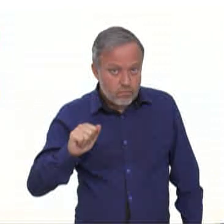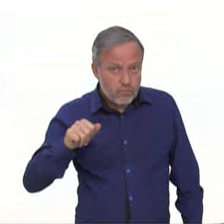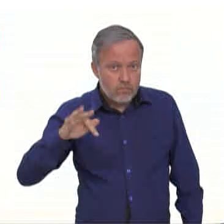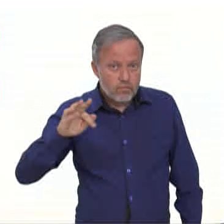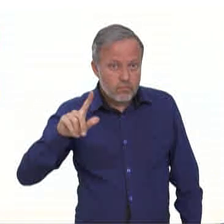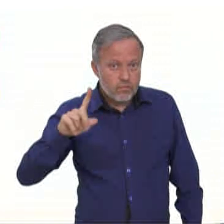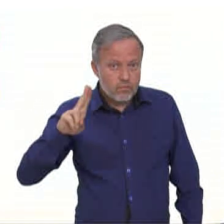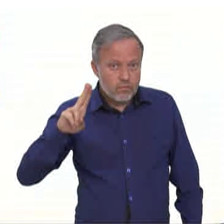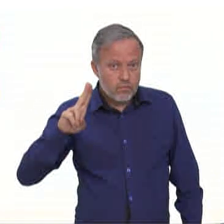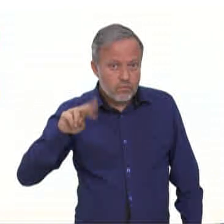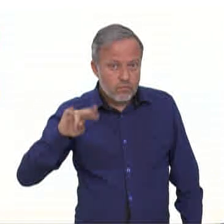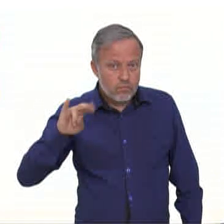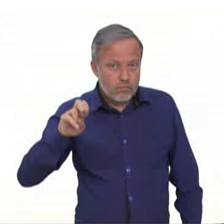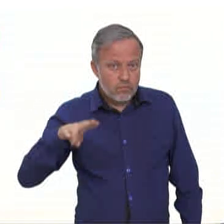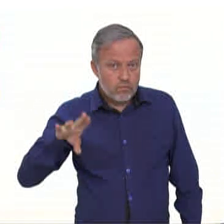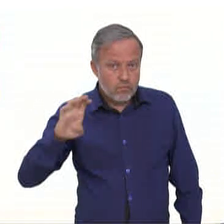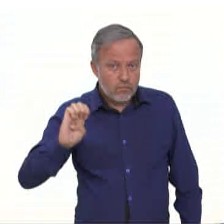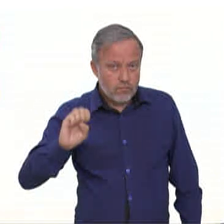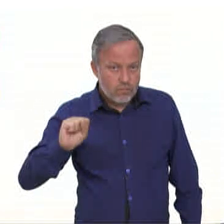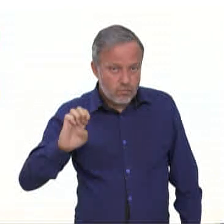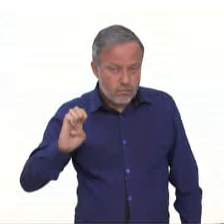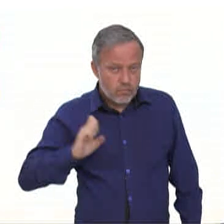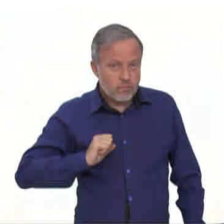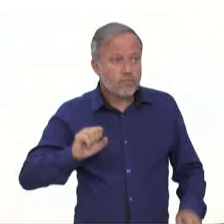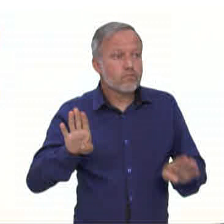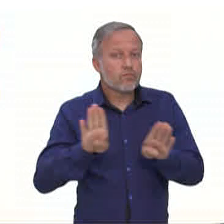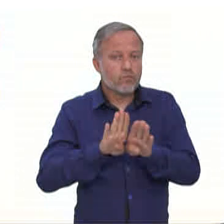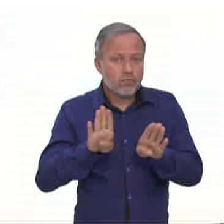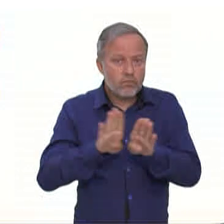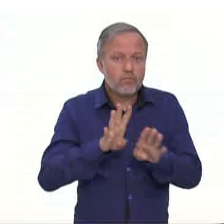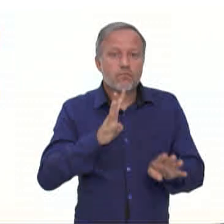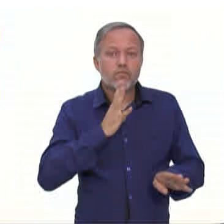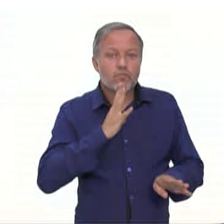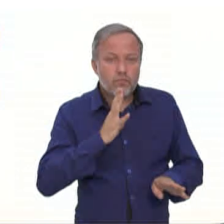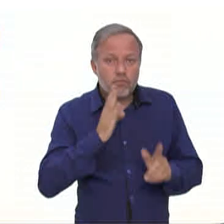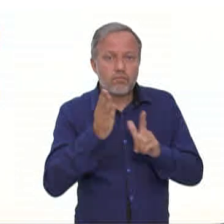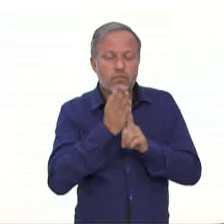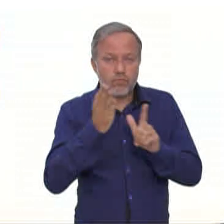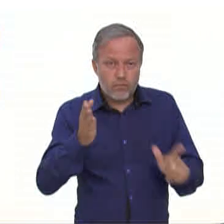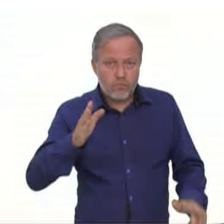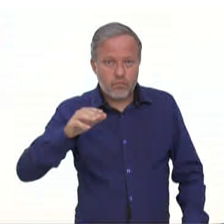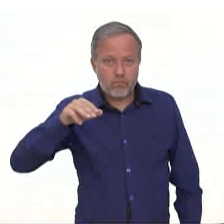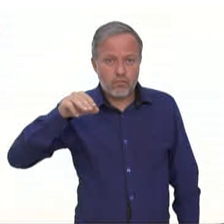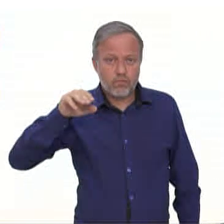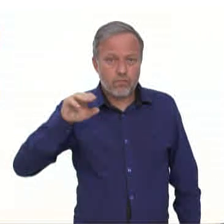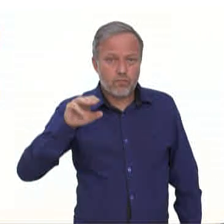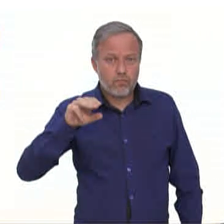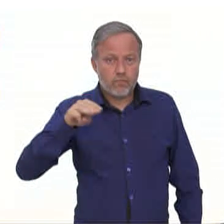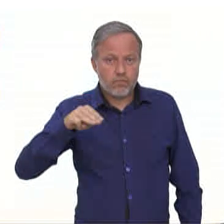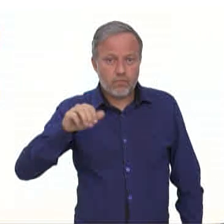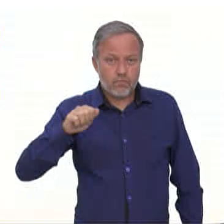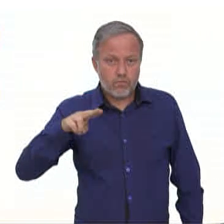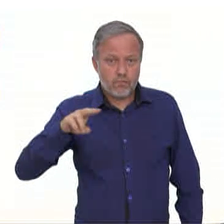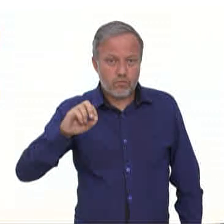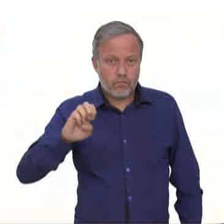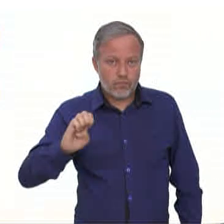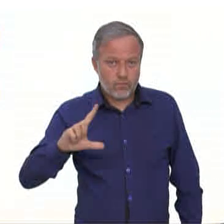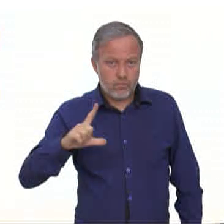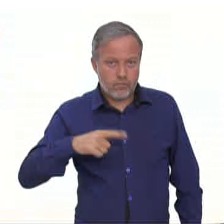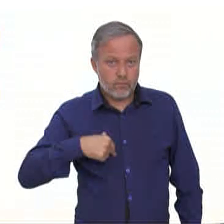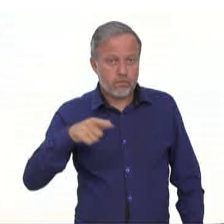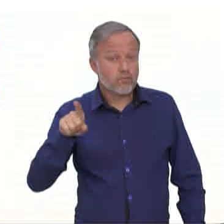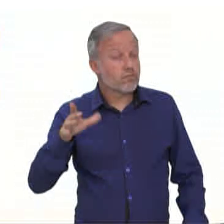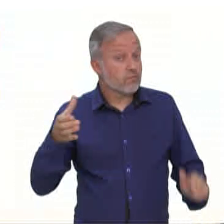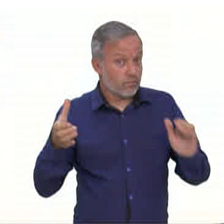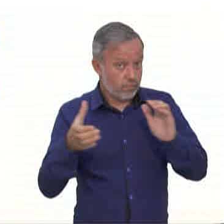de Alencar e Gonçalves Dias. Também escreveu para outros jornais e revistas. Casou-se em 12